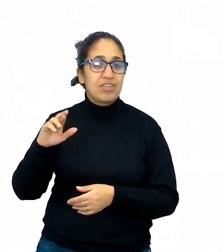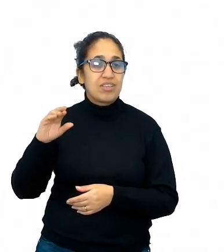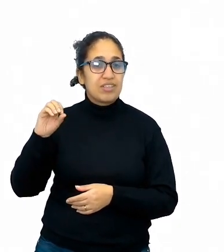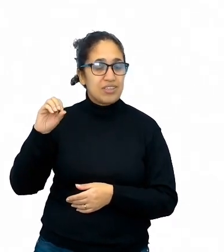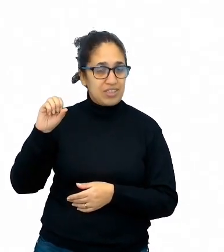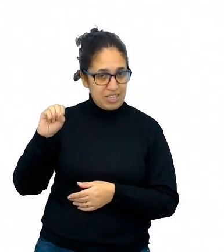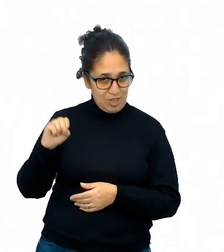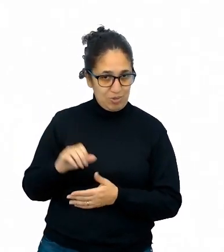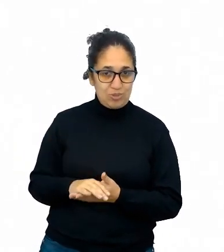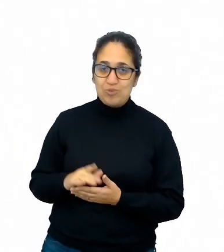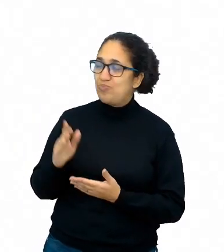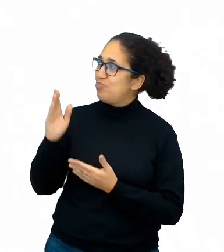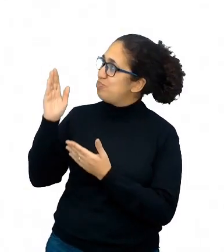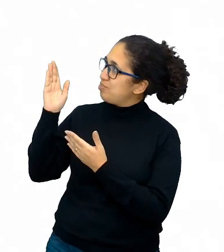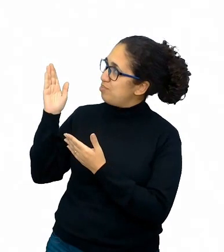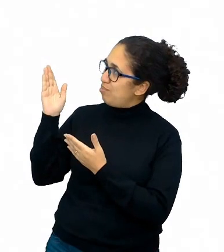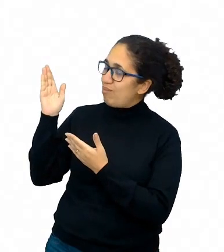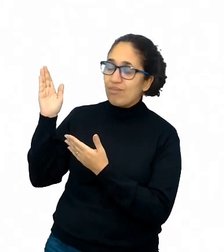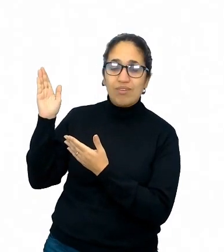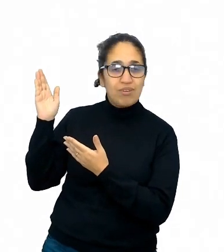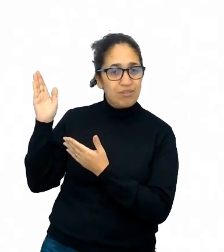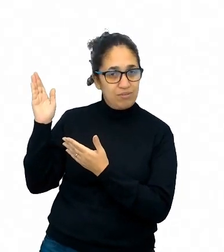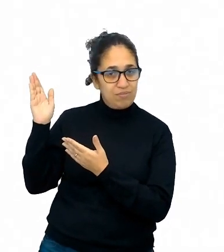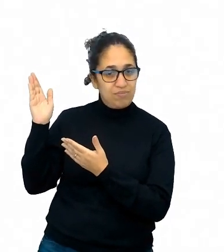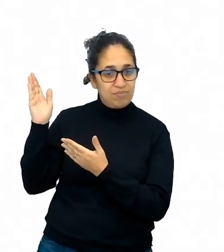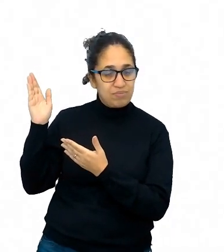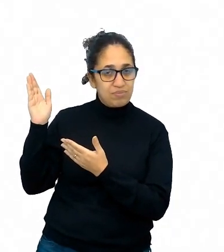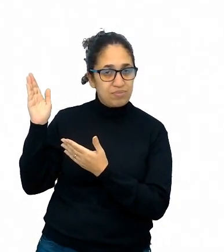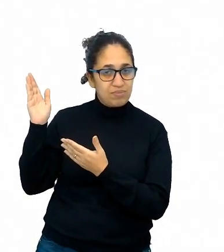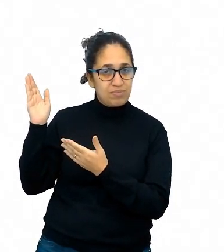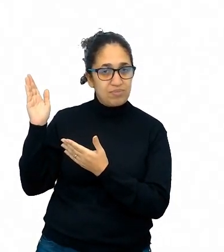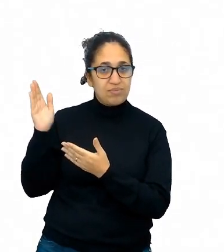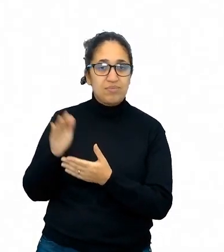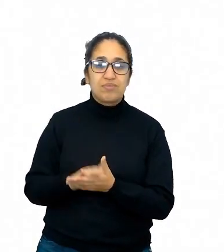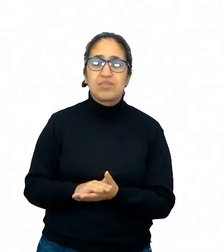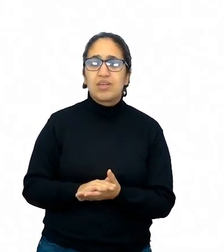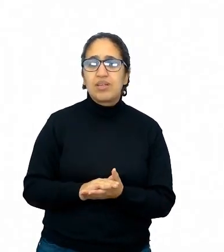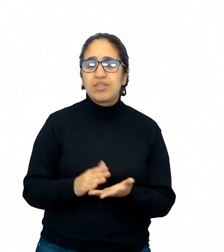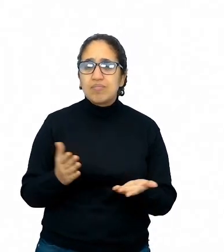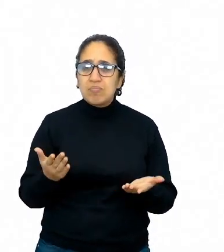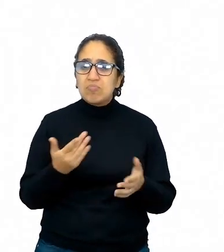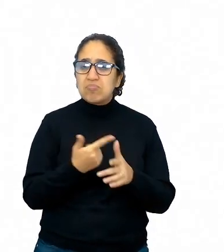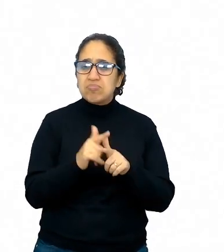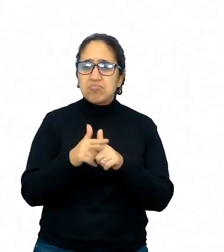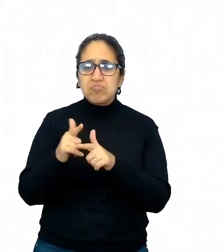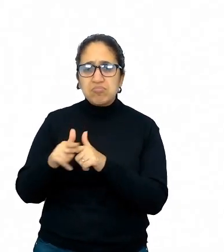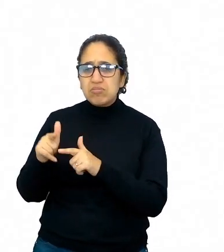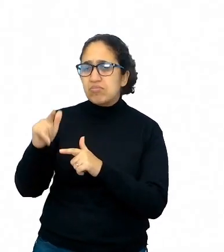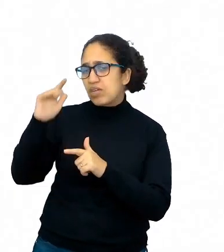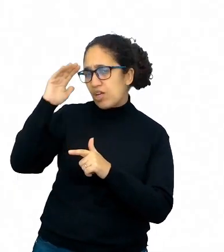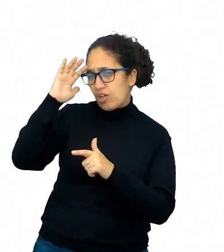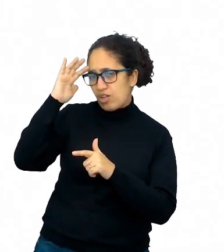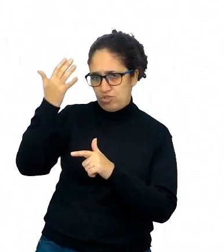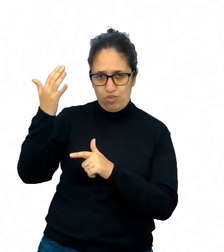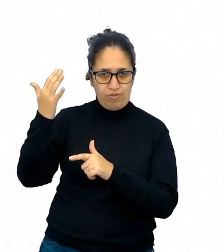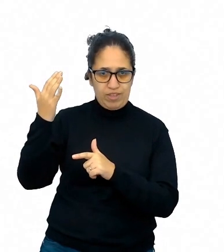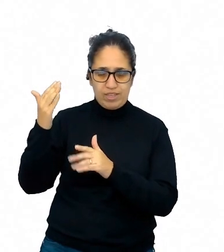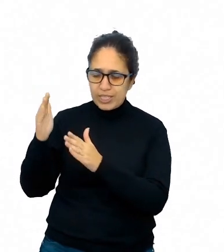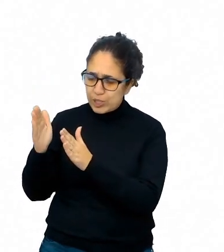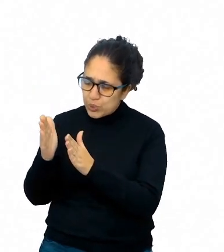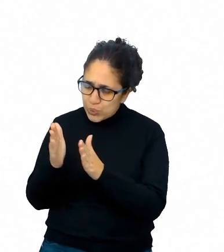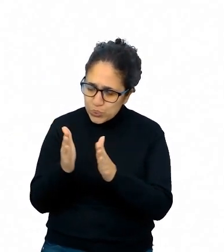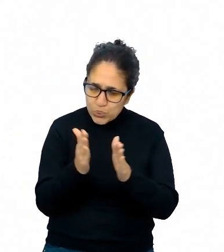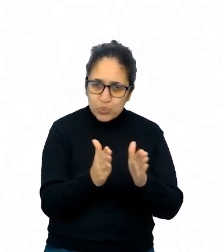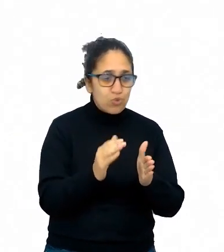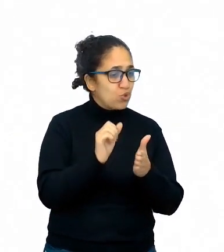Então, aqui a gente tem, né, que a gente vai ter esse solucionar problemas em todo o sequenciamento, em